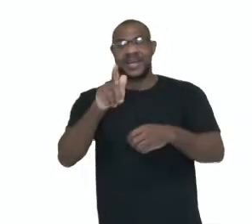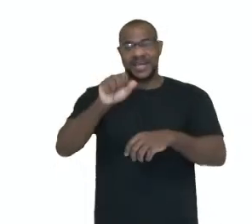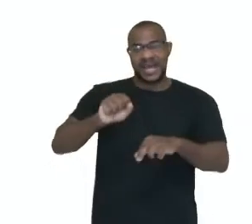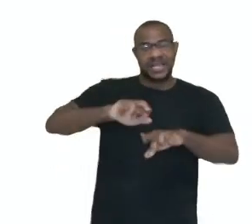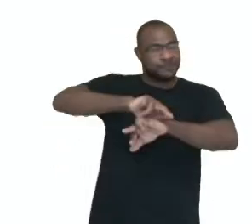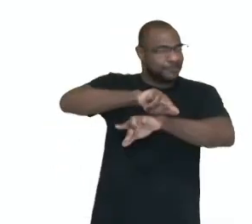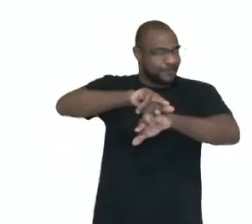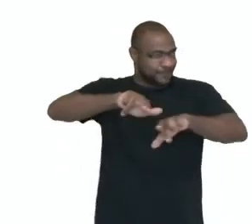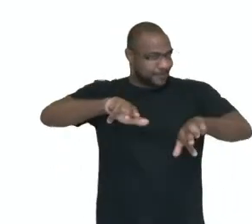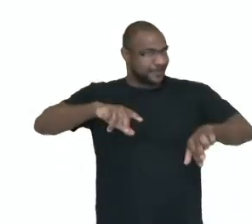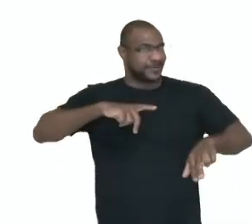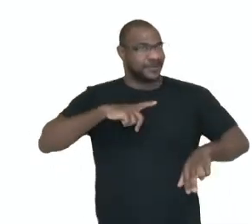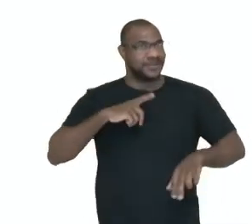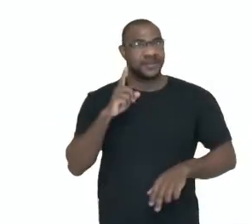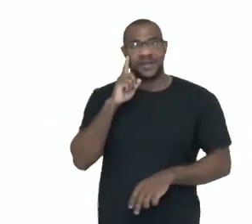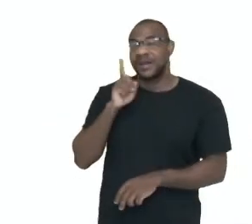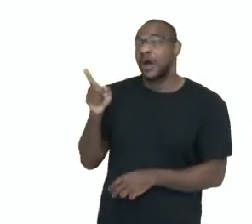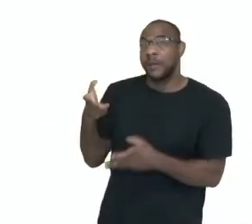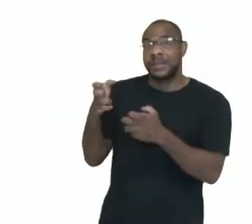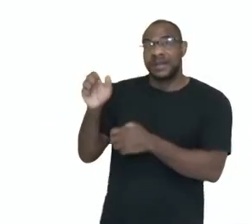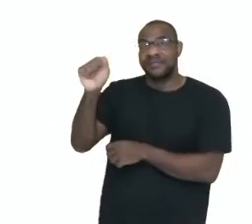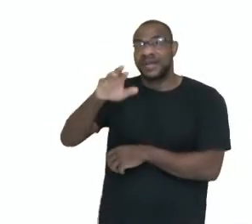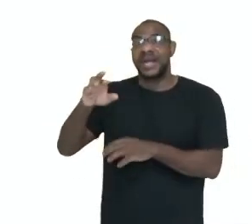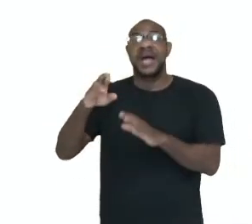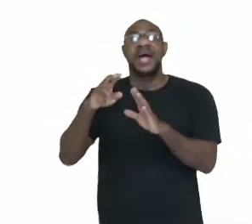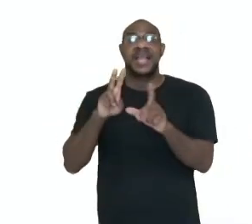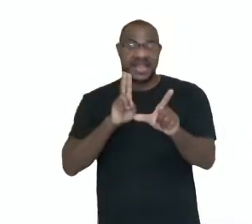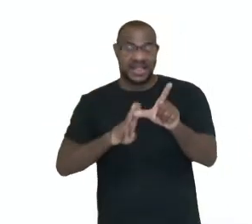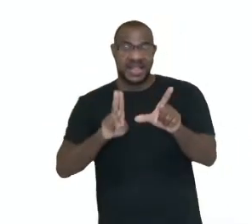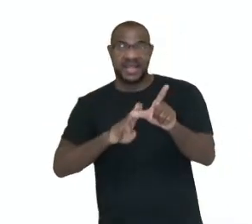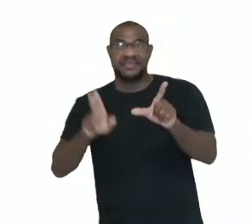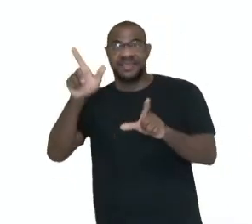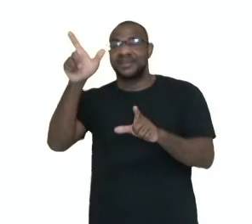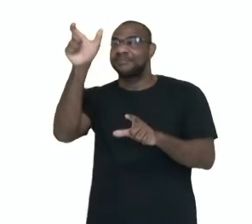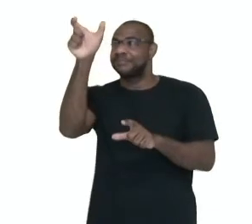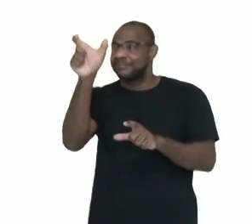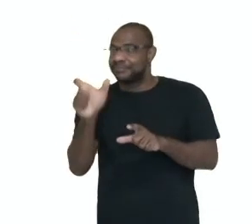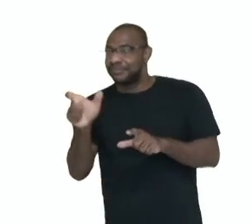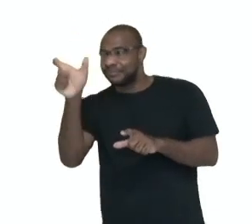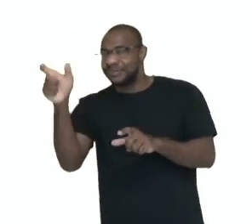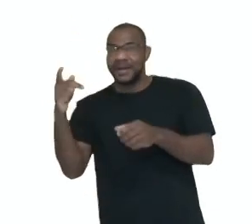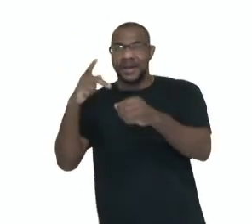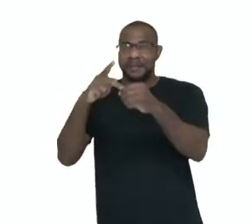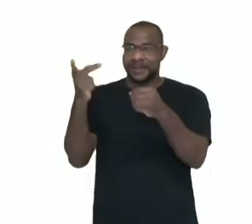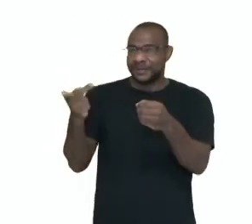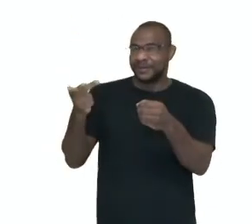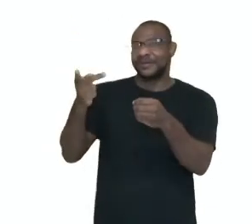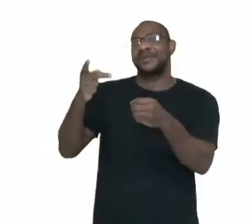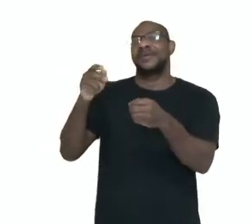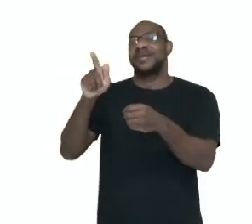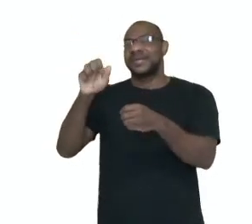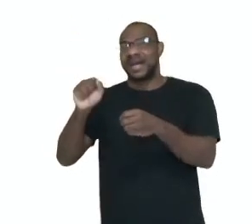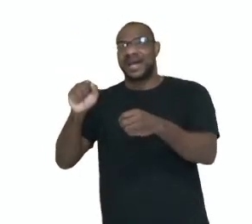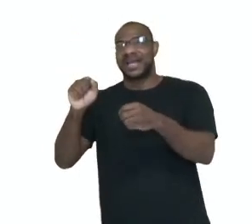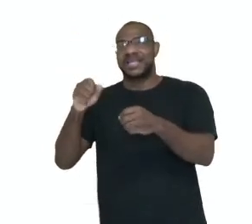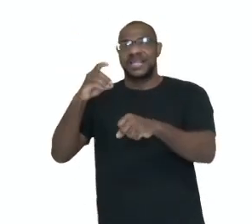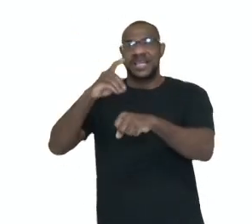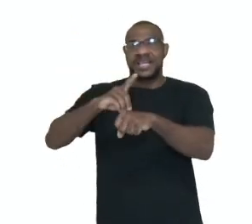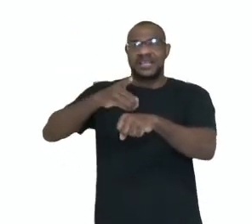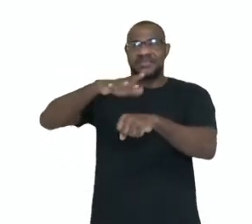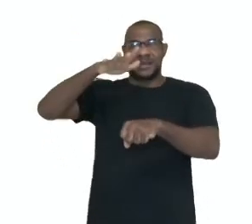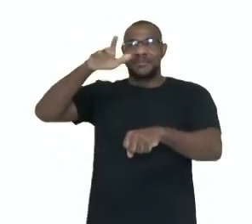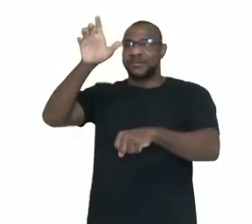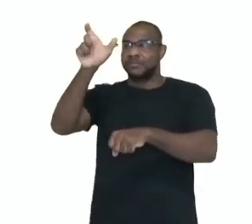diversificação desses recursos. Observem aqui na legenda que nós temos urânio, petróleo, estanho, diamante em toda a